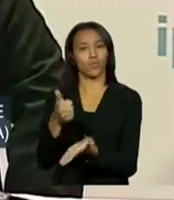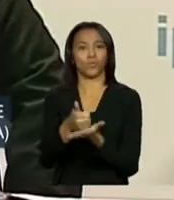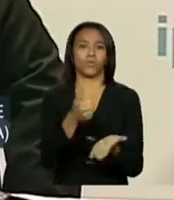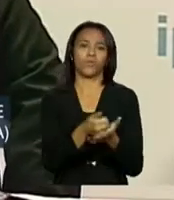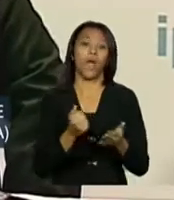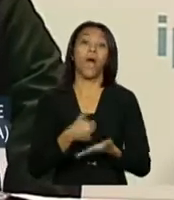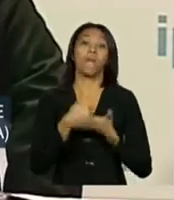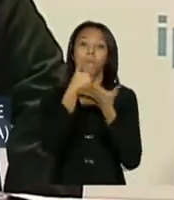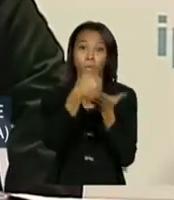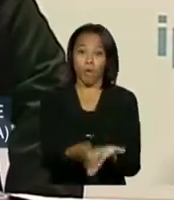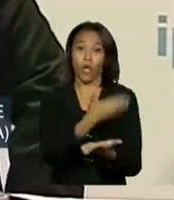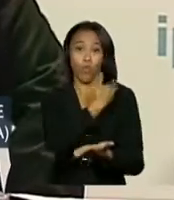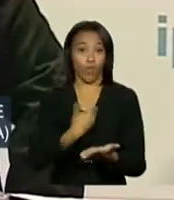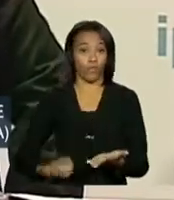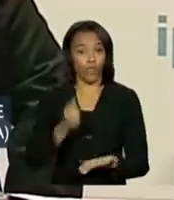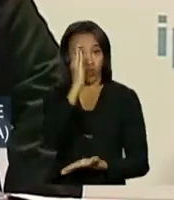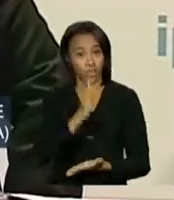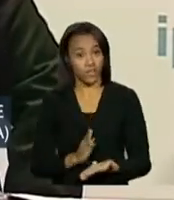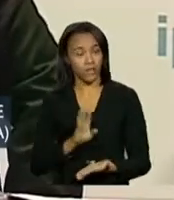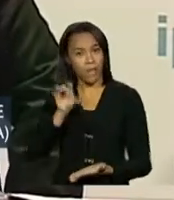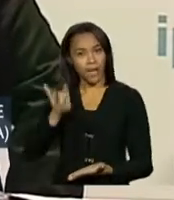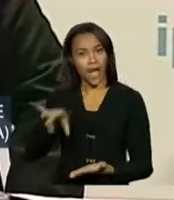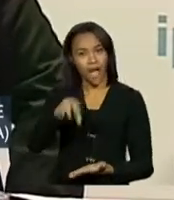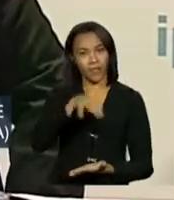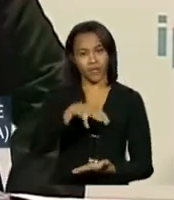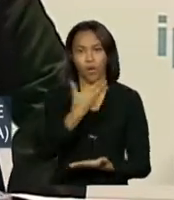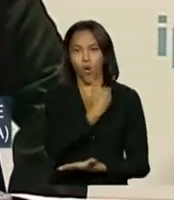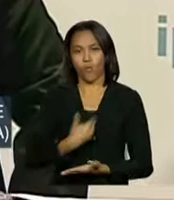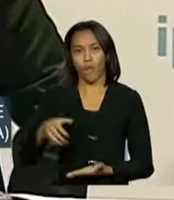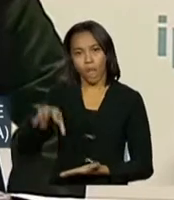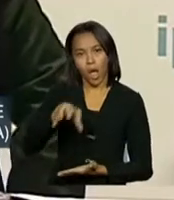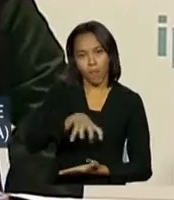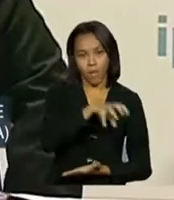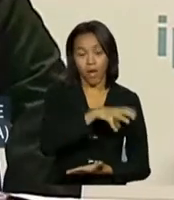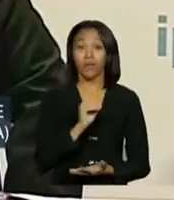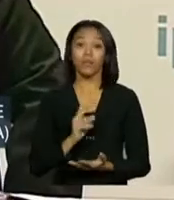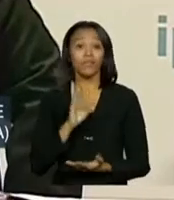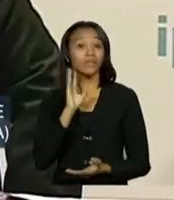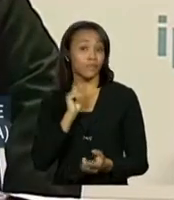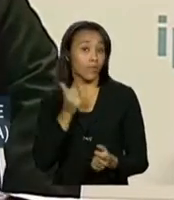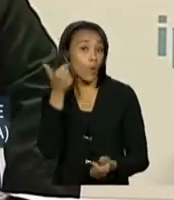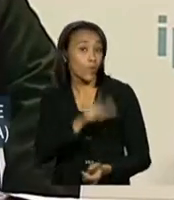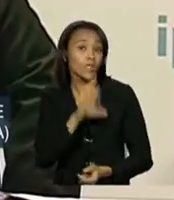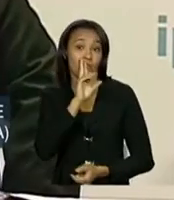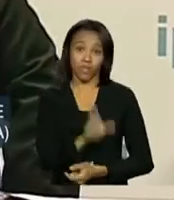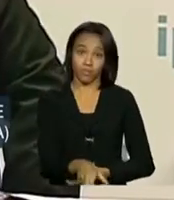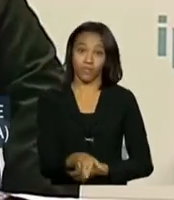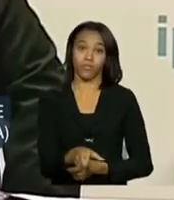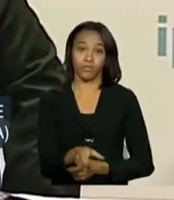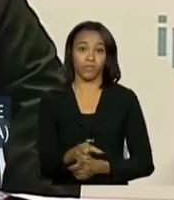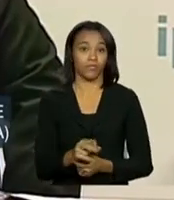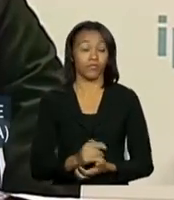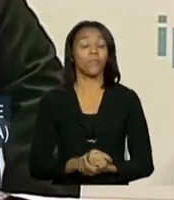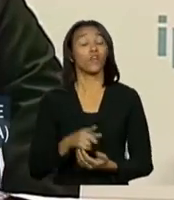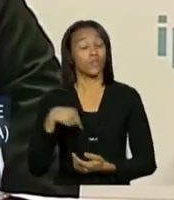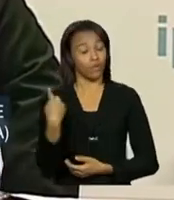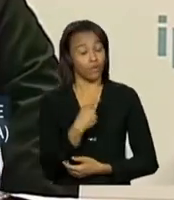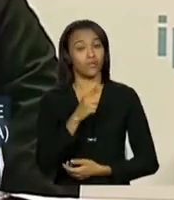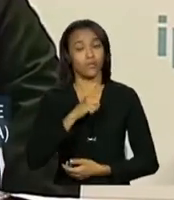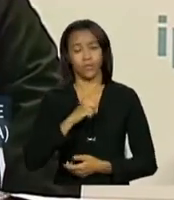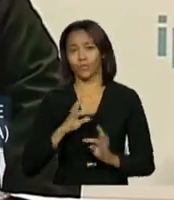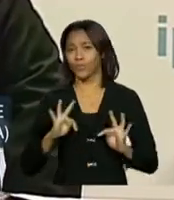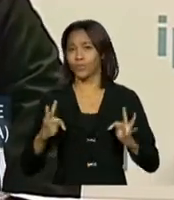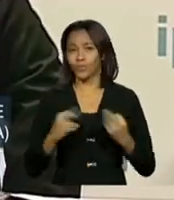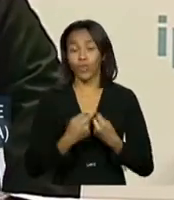governo brasileiro, as instituições brasileiras a produzir resultados. Acho que nós temos todas as condições.